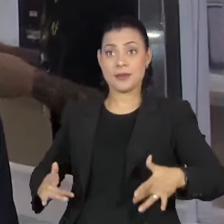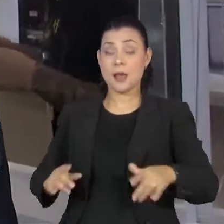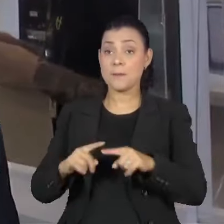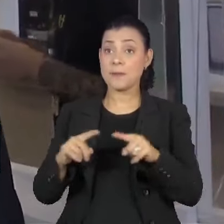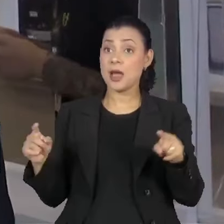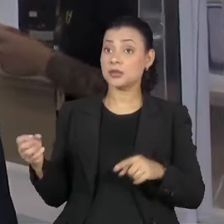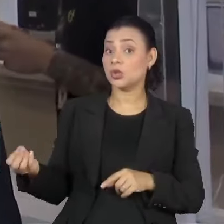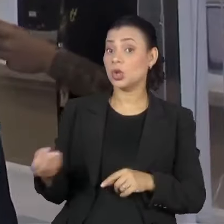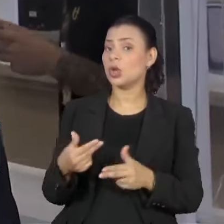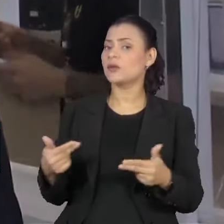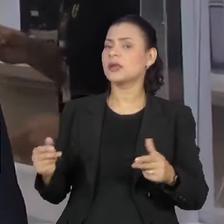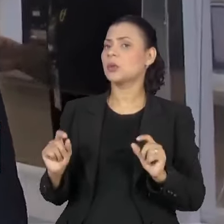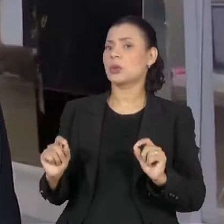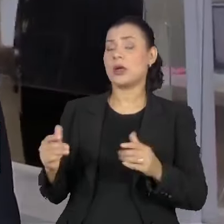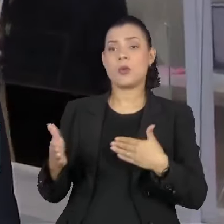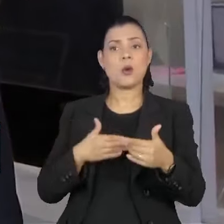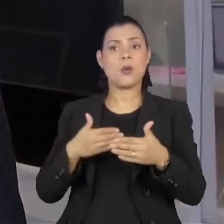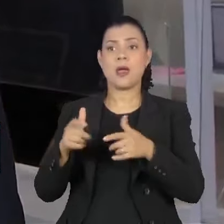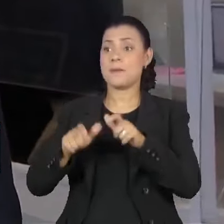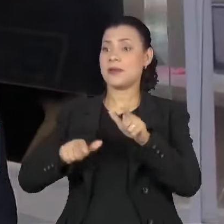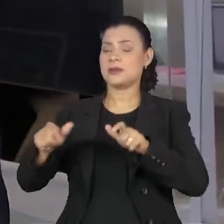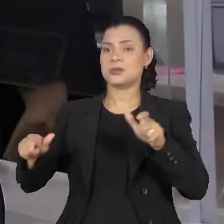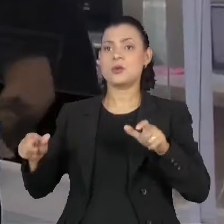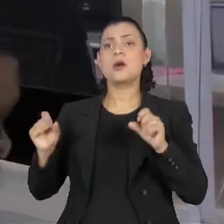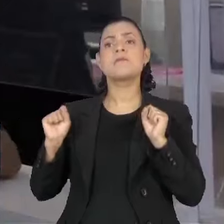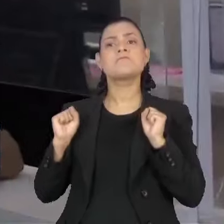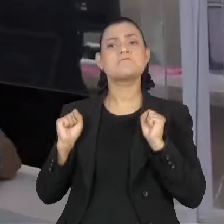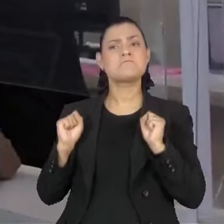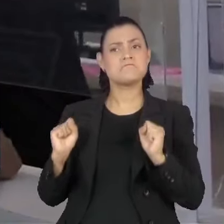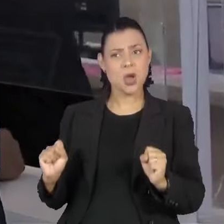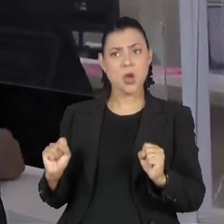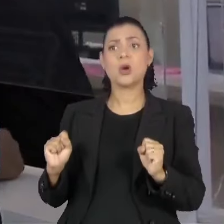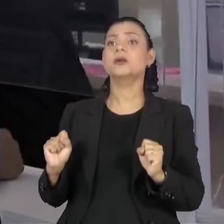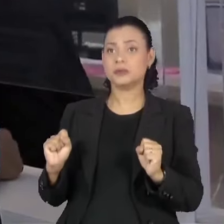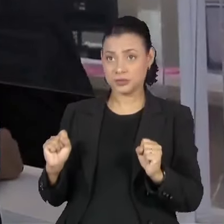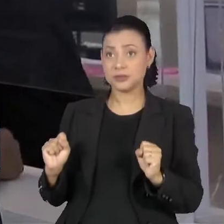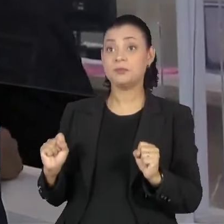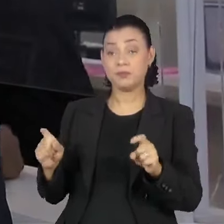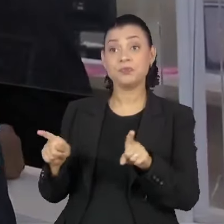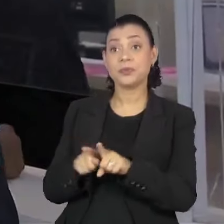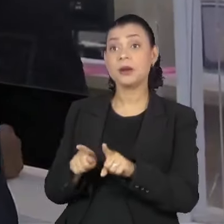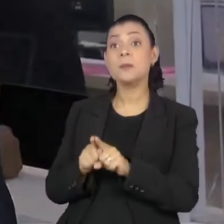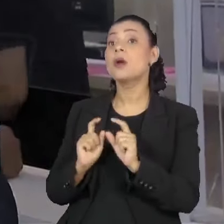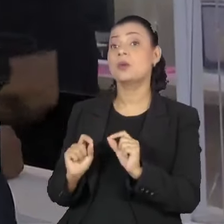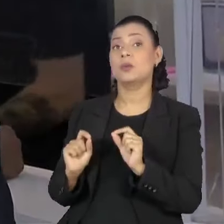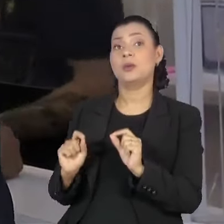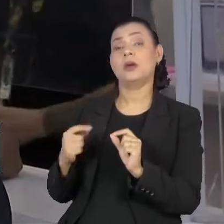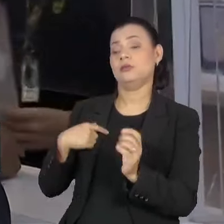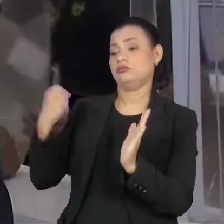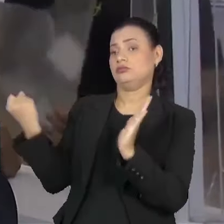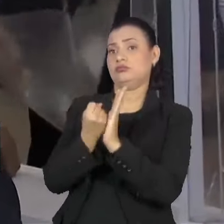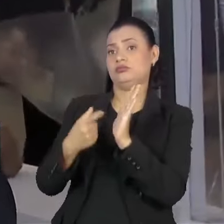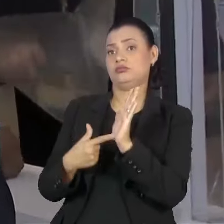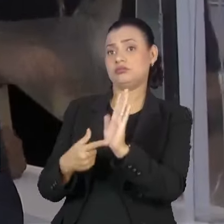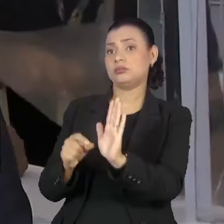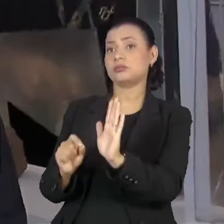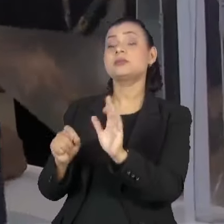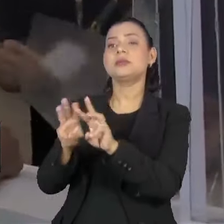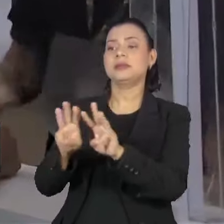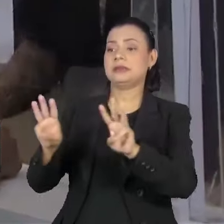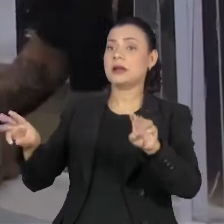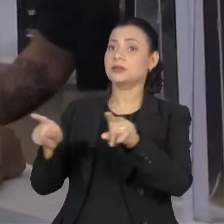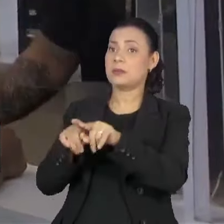é que toda pessoa pode, em vida, já deixar essa declaração perante um tabelião, e essa declaração eletrônica feita